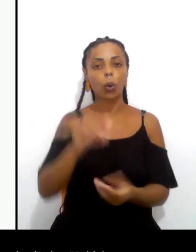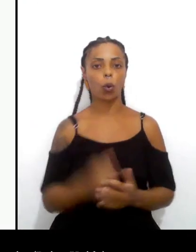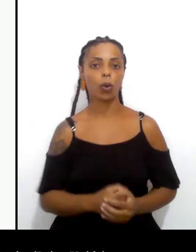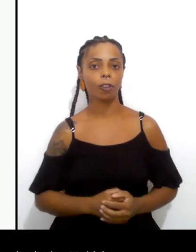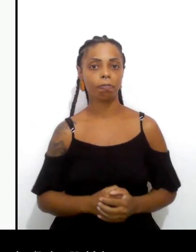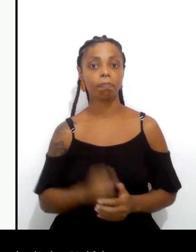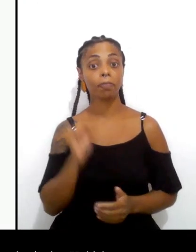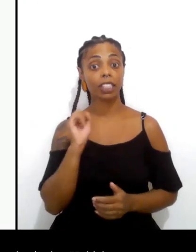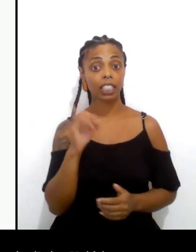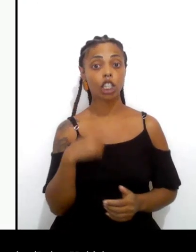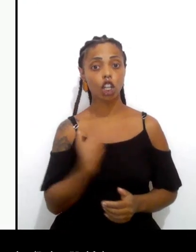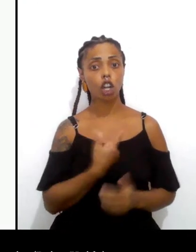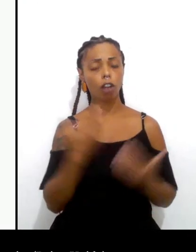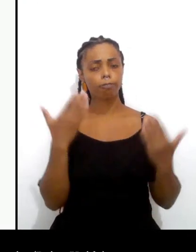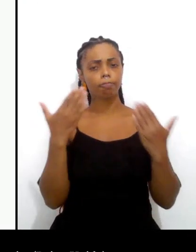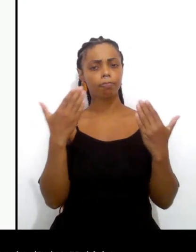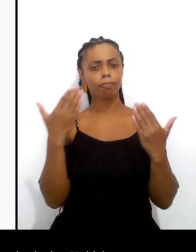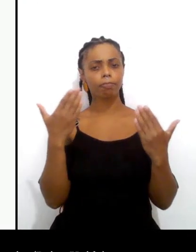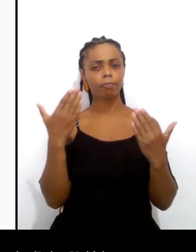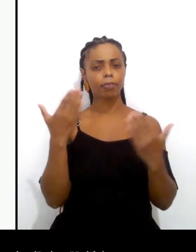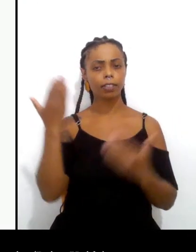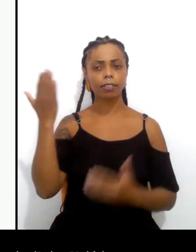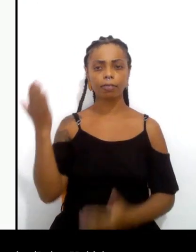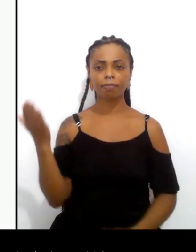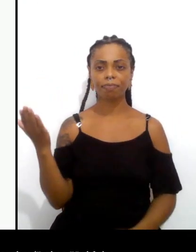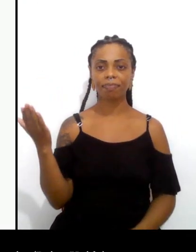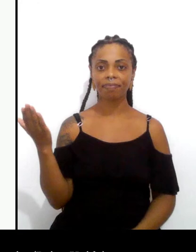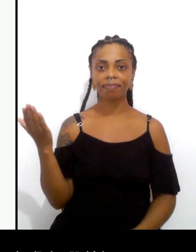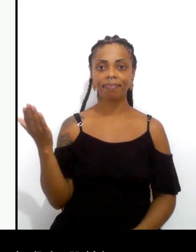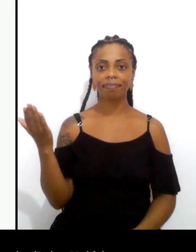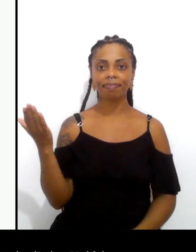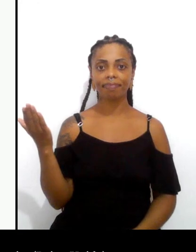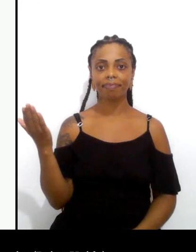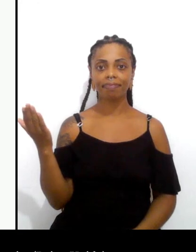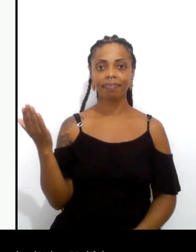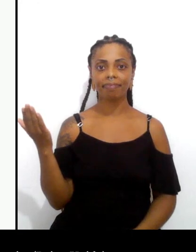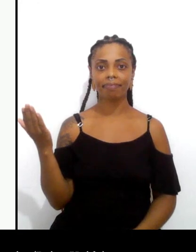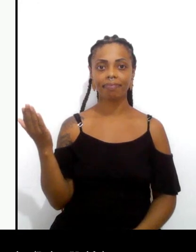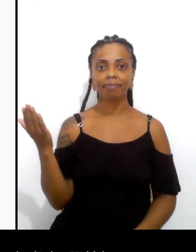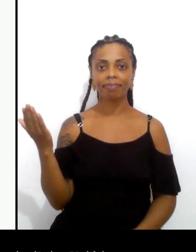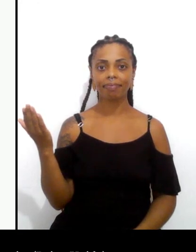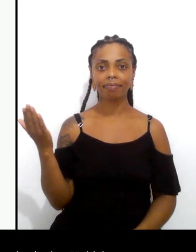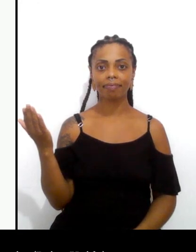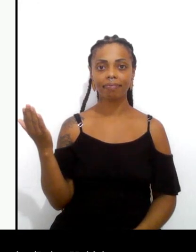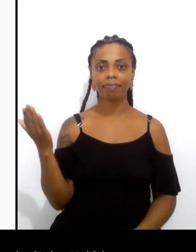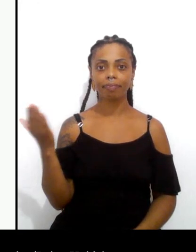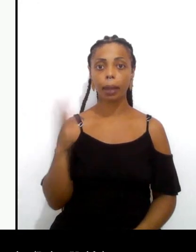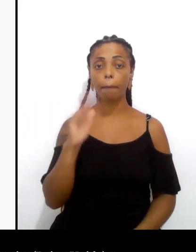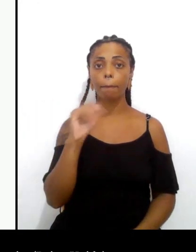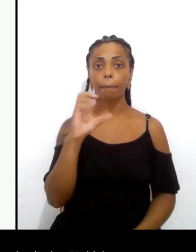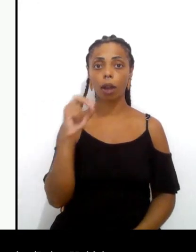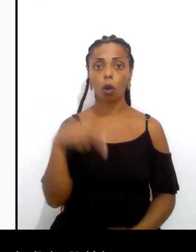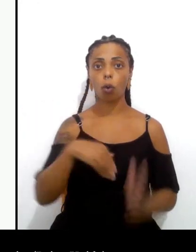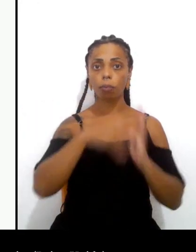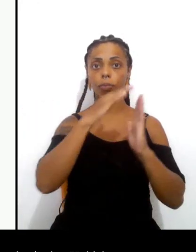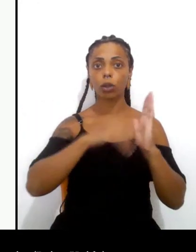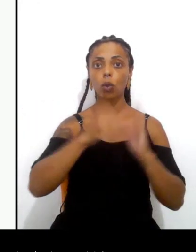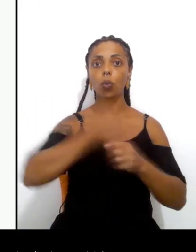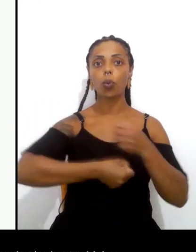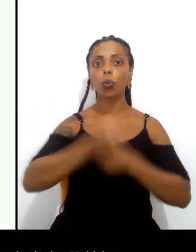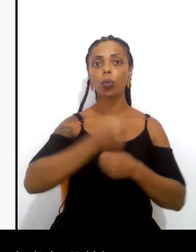esta figura essa pintura de bacon de 1946